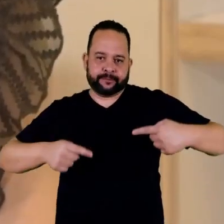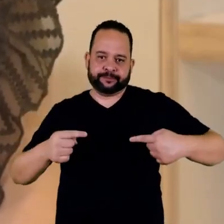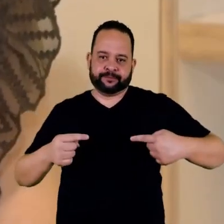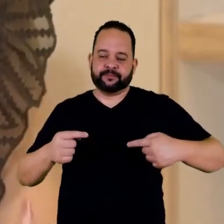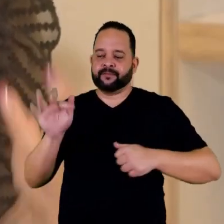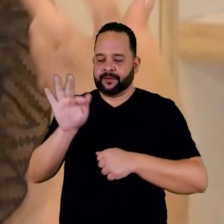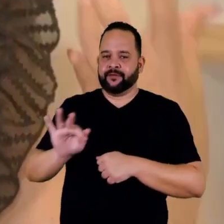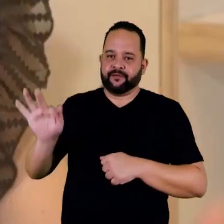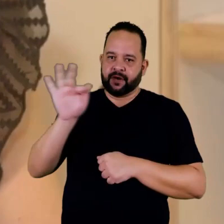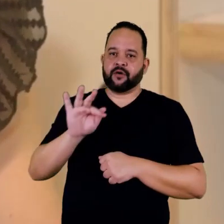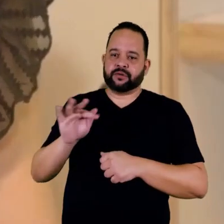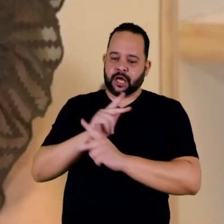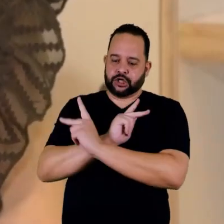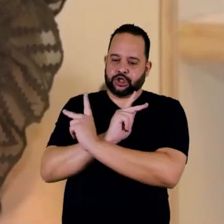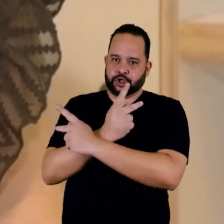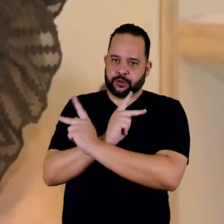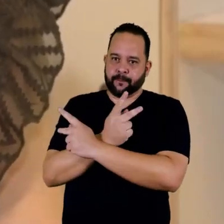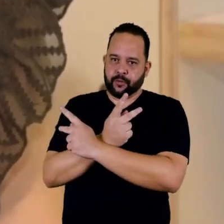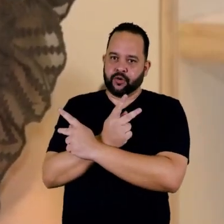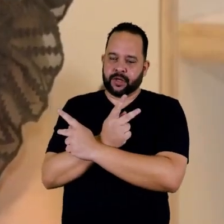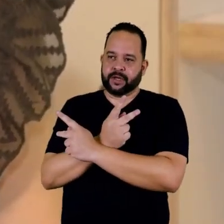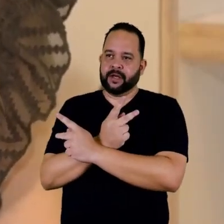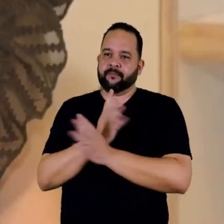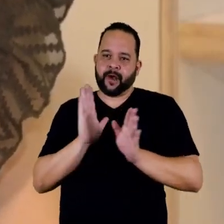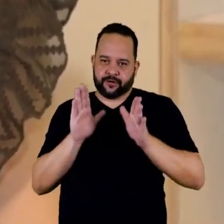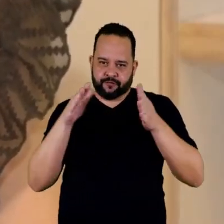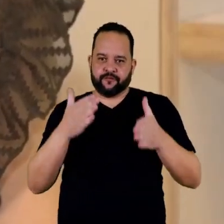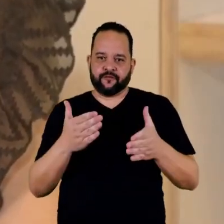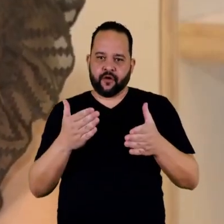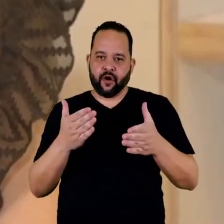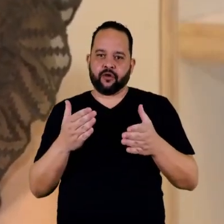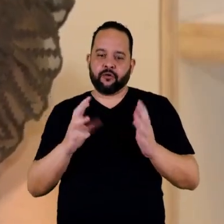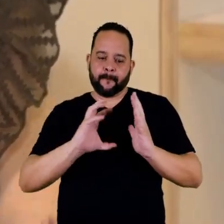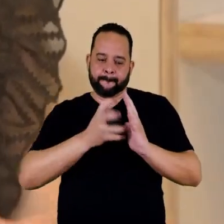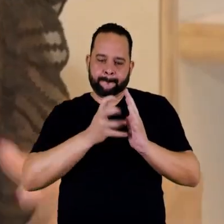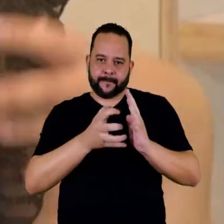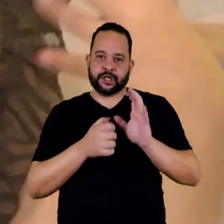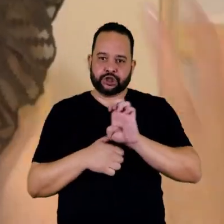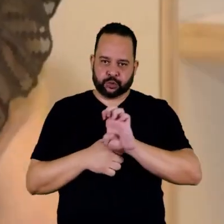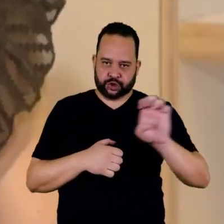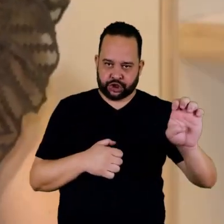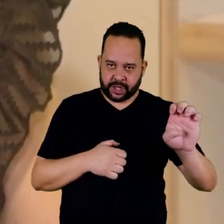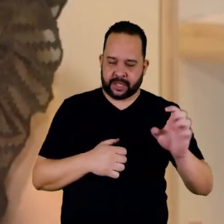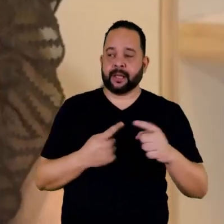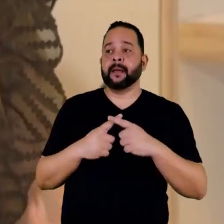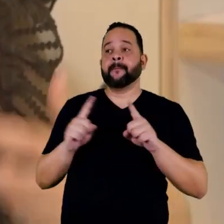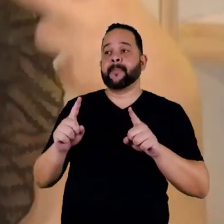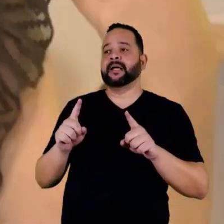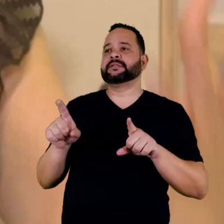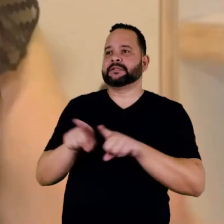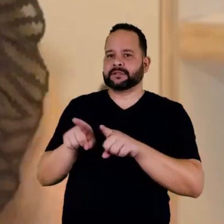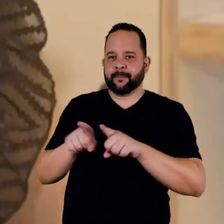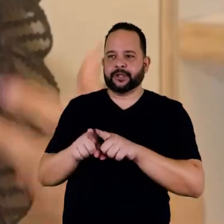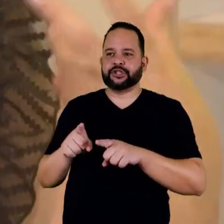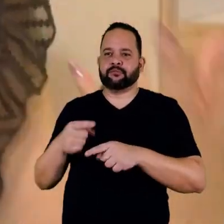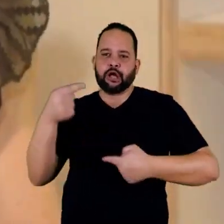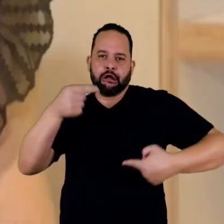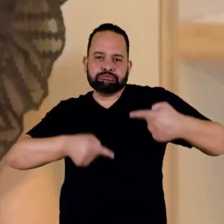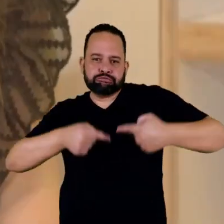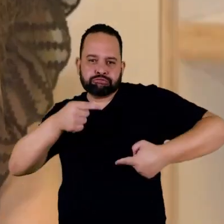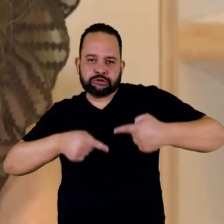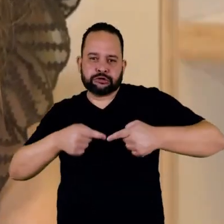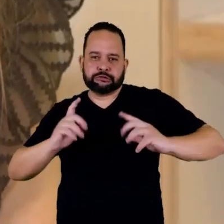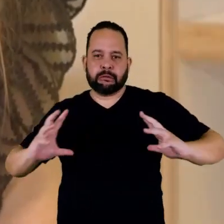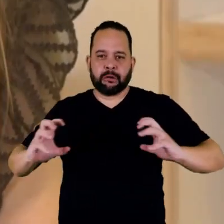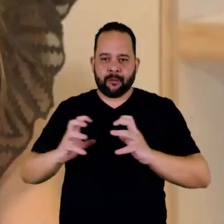obviamente é uma universidade e tendenciosa mas aí ao espectro da esquerda mas a gente tinha ali muitos embates